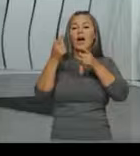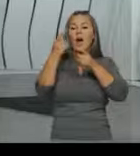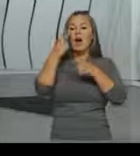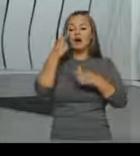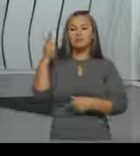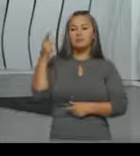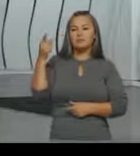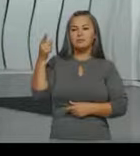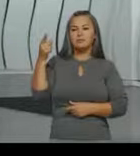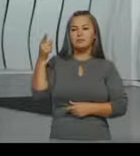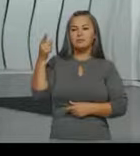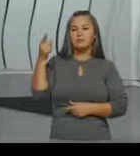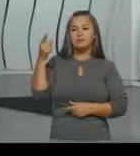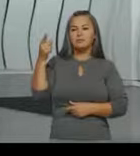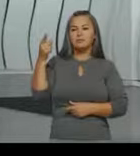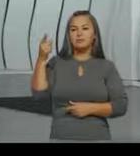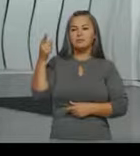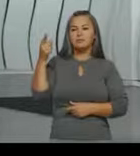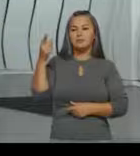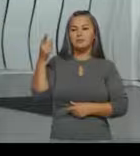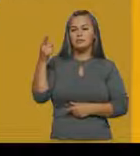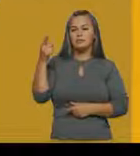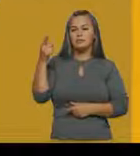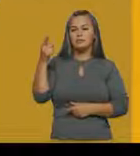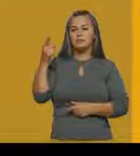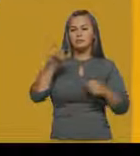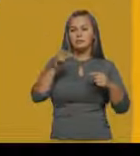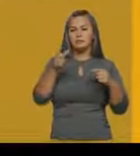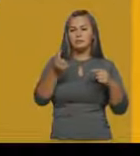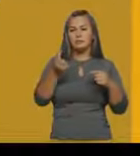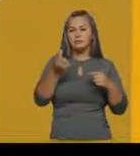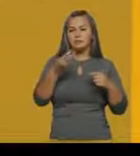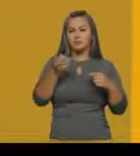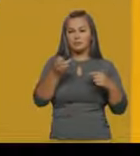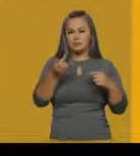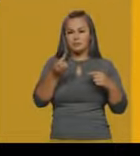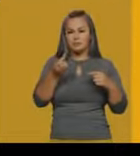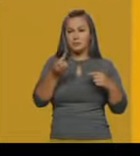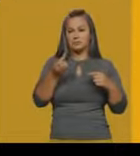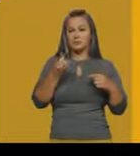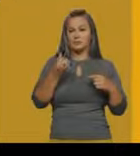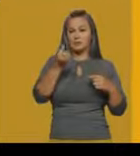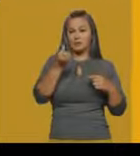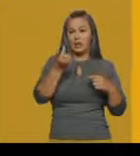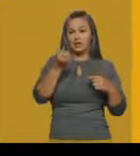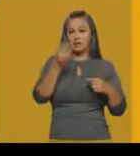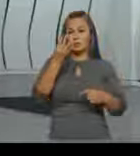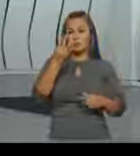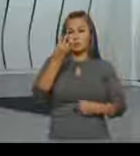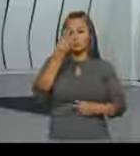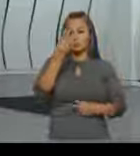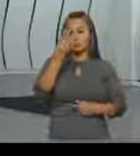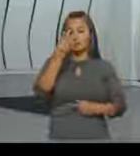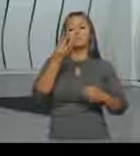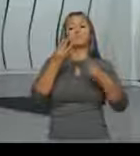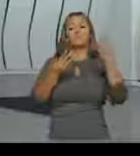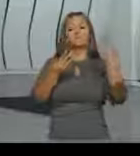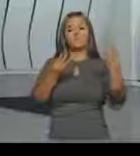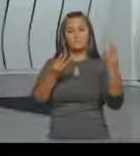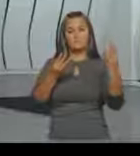aqui, ó. Esse aqui eu divido por 4. E esse eu vou dividir por 3. Ah, então aqui também é por 3. E aqui?